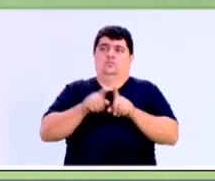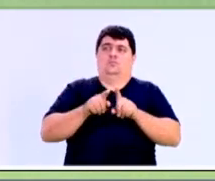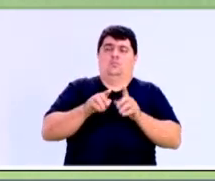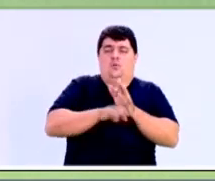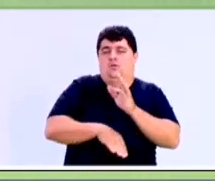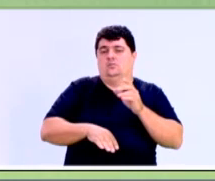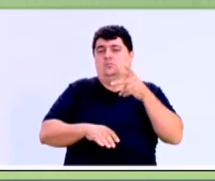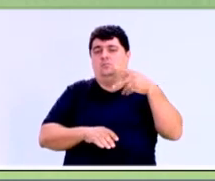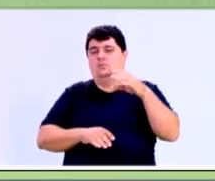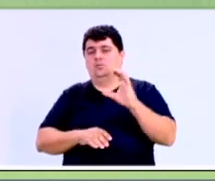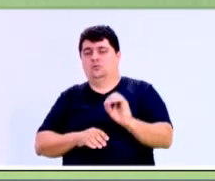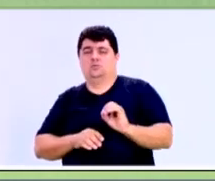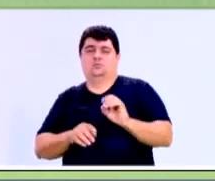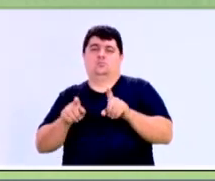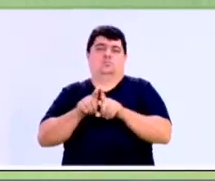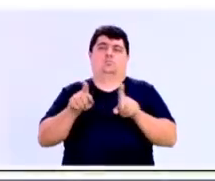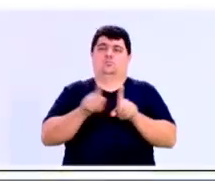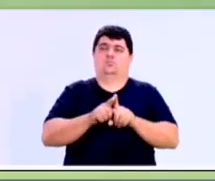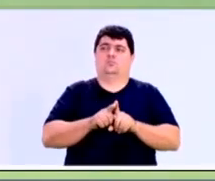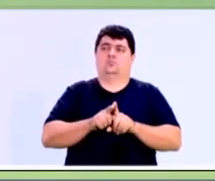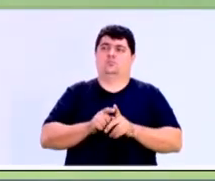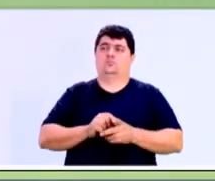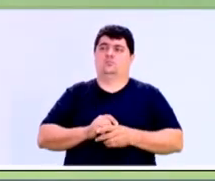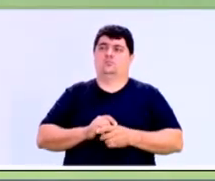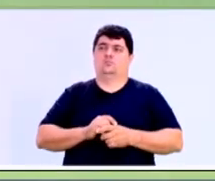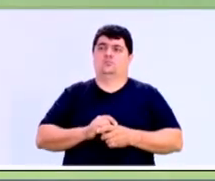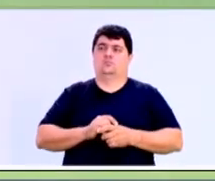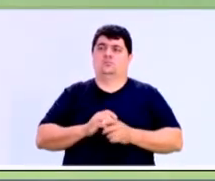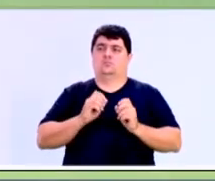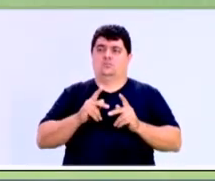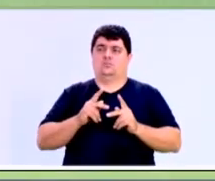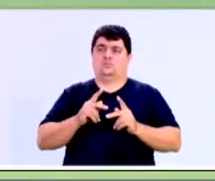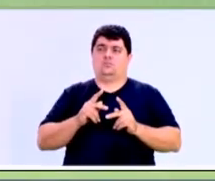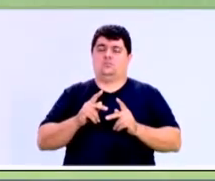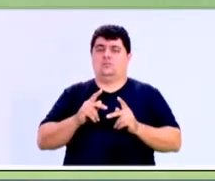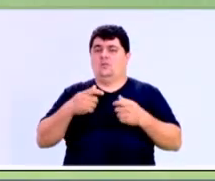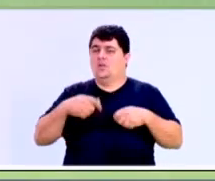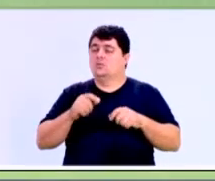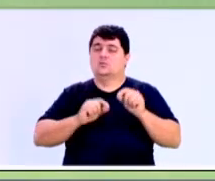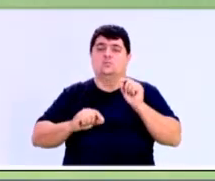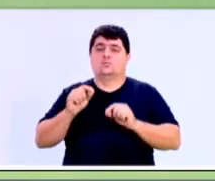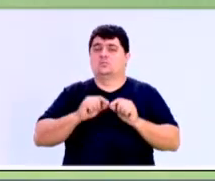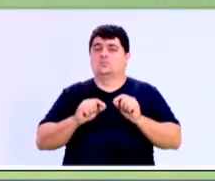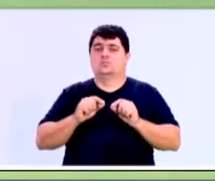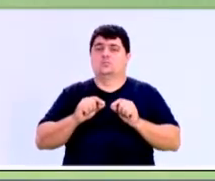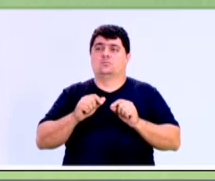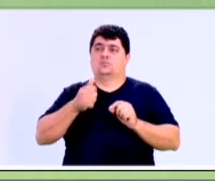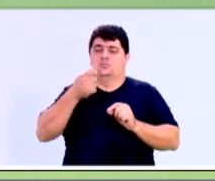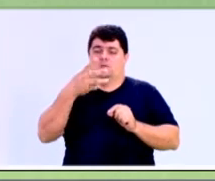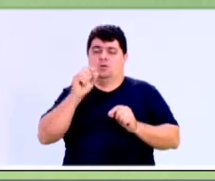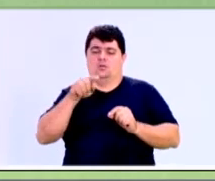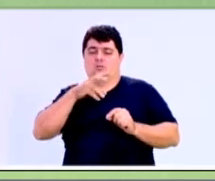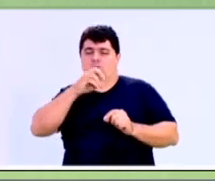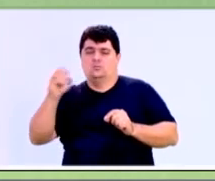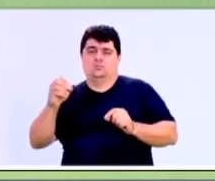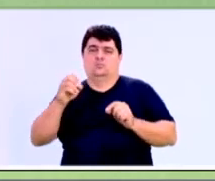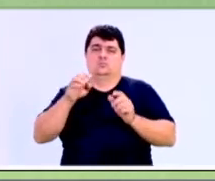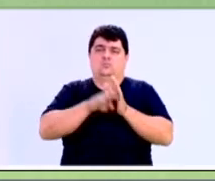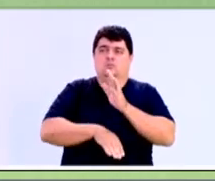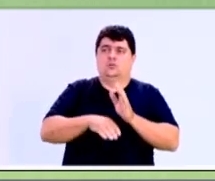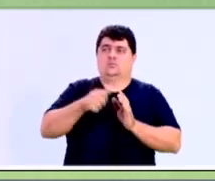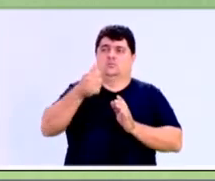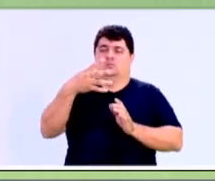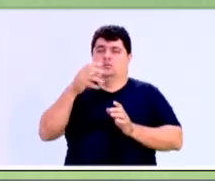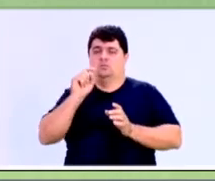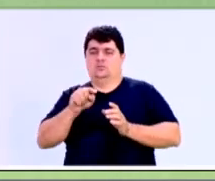menos o meu passivo circulante operacional, correto? A minha necessidade de capital de giro é os 14.500 menos